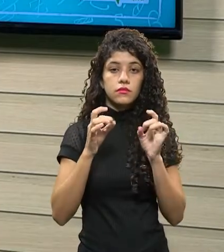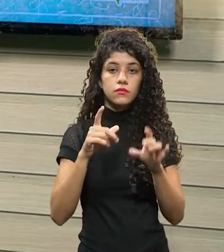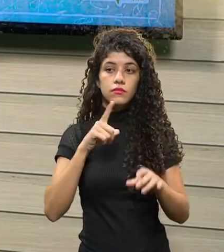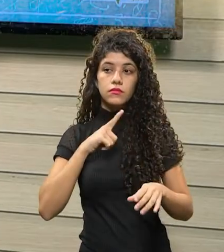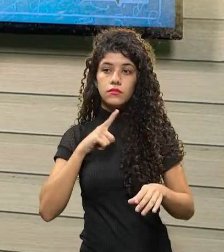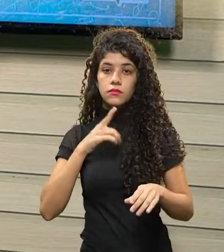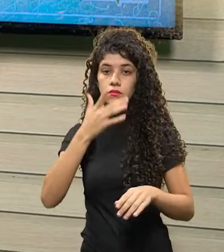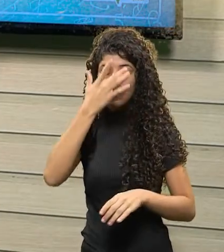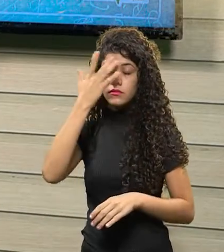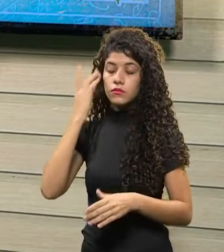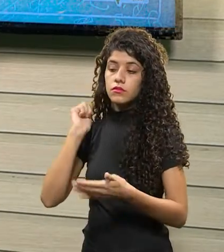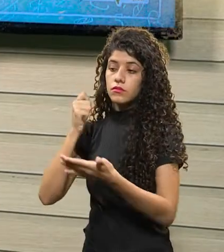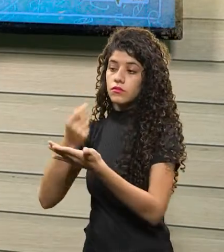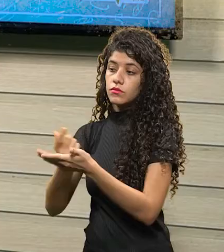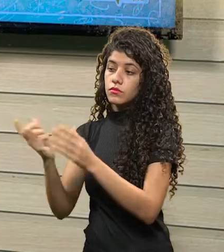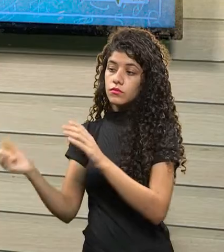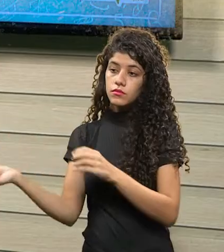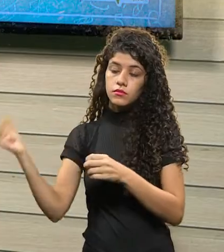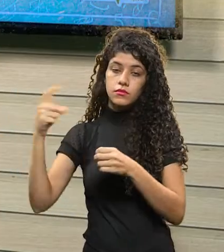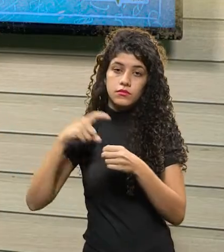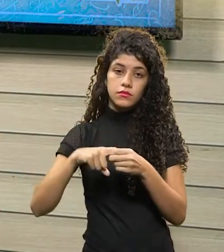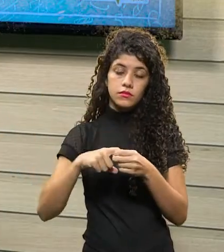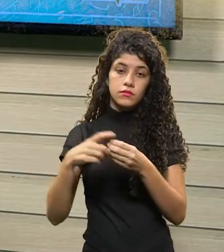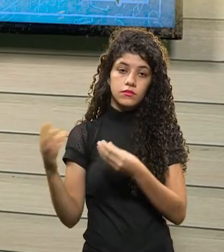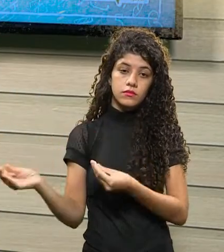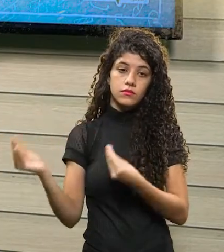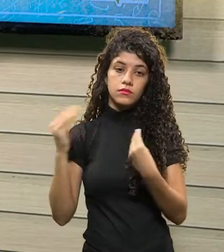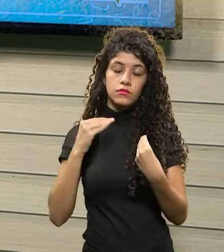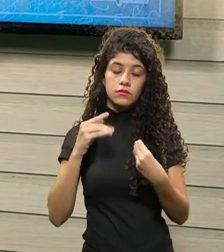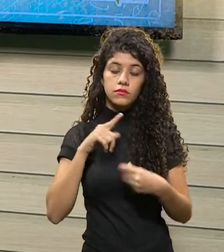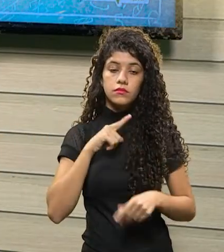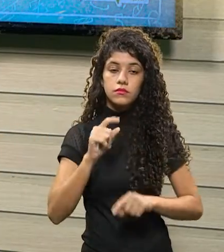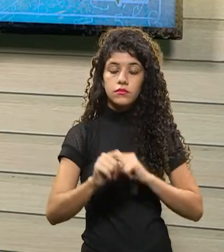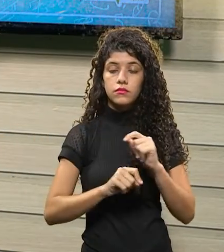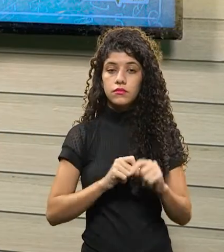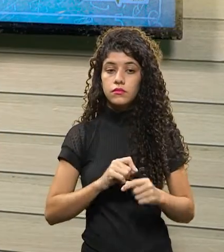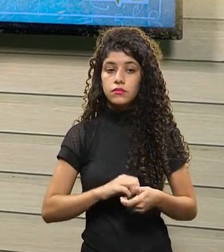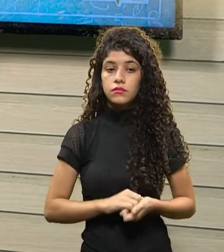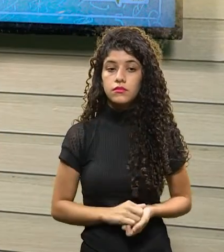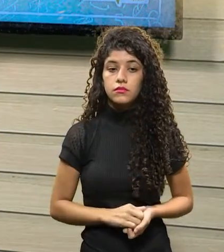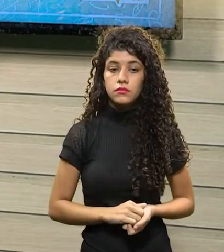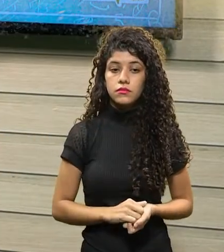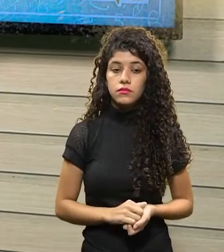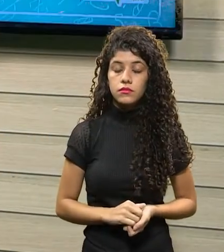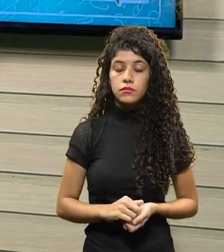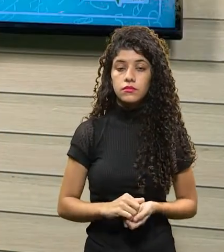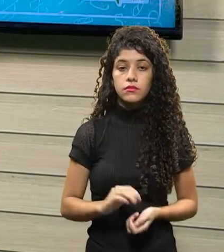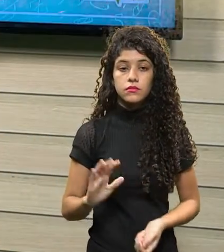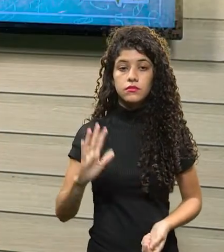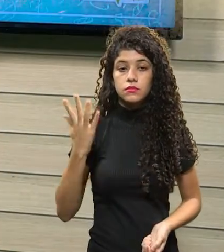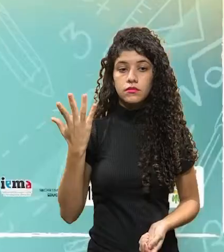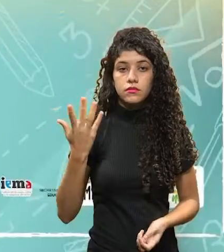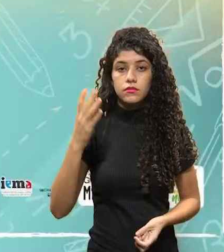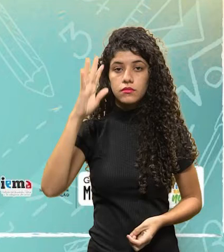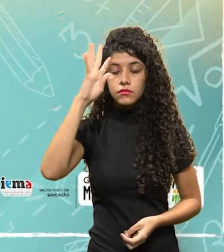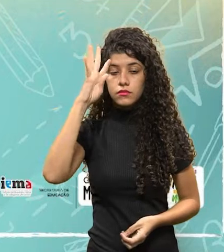teve devoluções de mercadorias e abatimentos, na receita líquida vai haver essa dedução para ter o